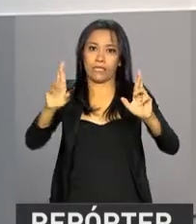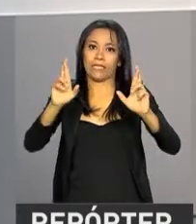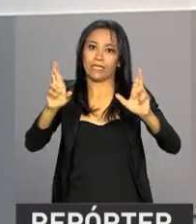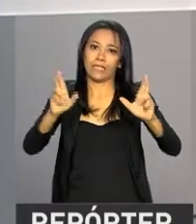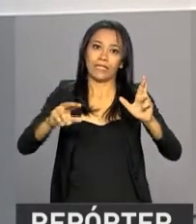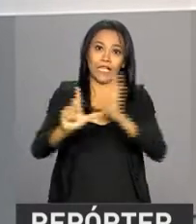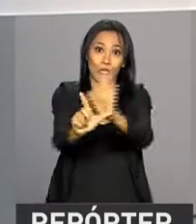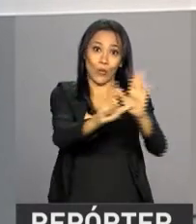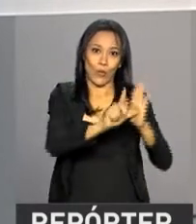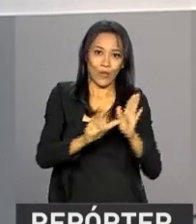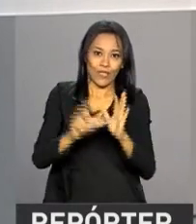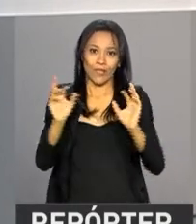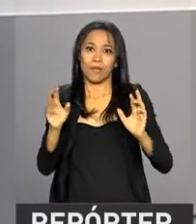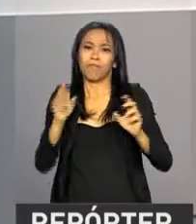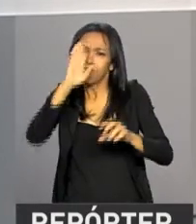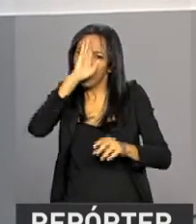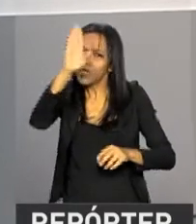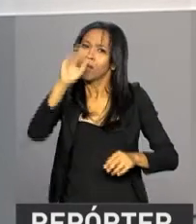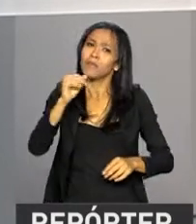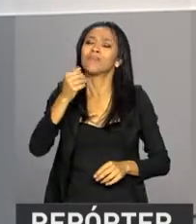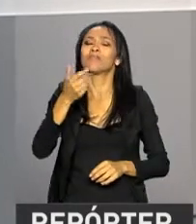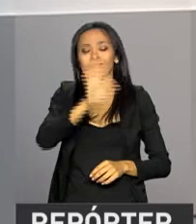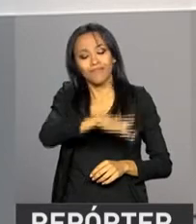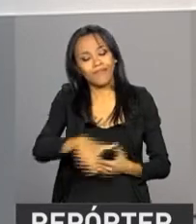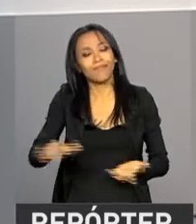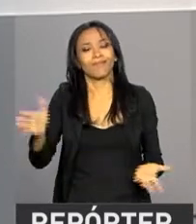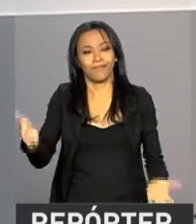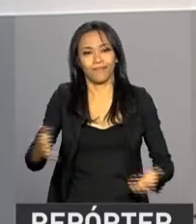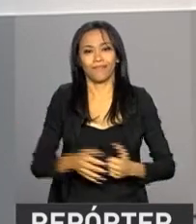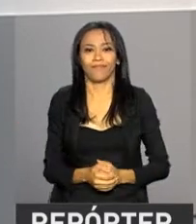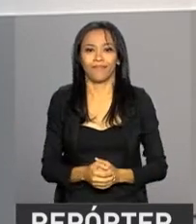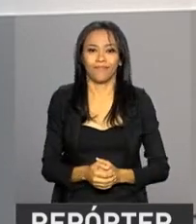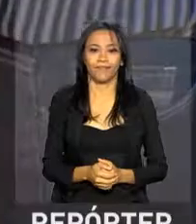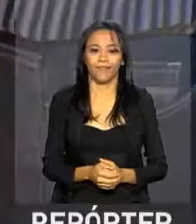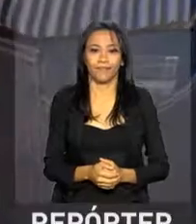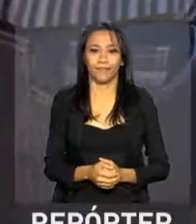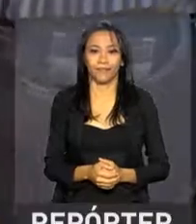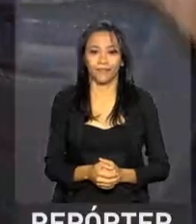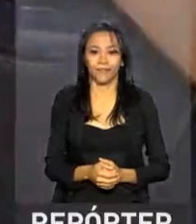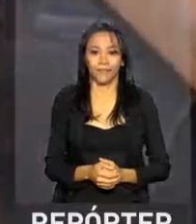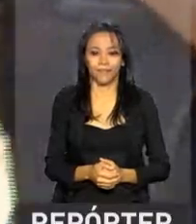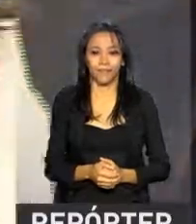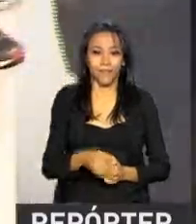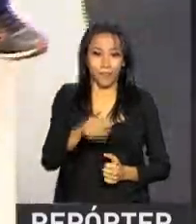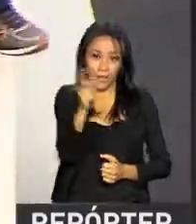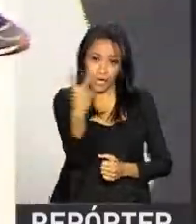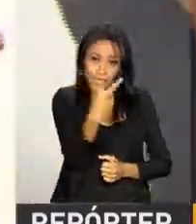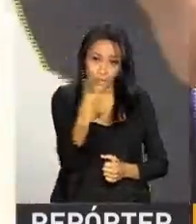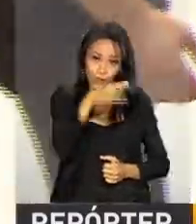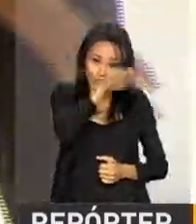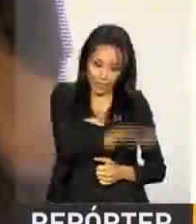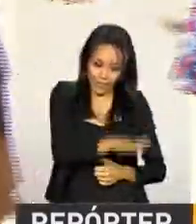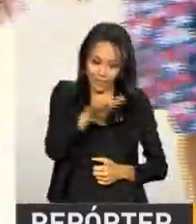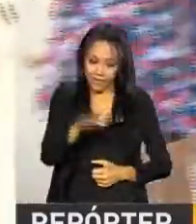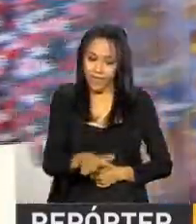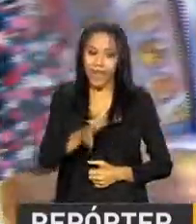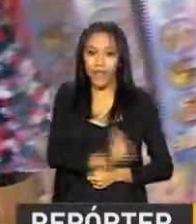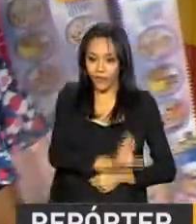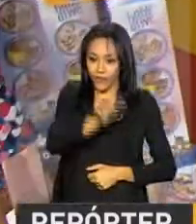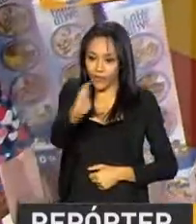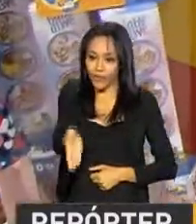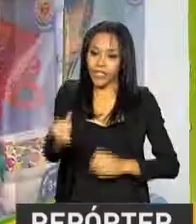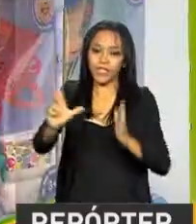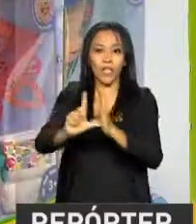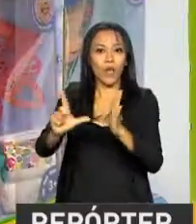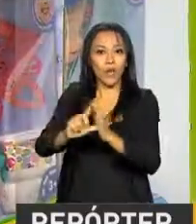os lojistas mas principalmente entre as crianças júlia e nicole vieram essa loja de